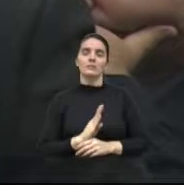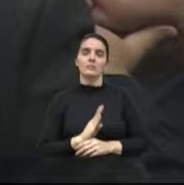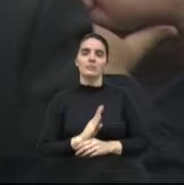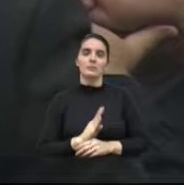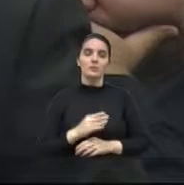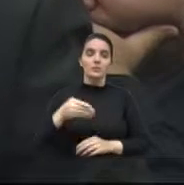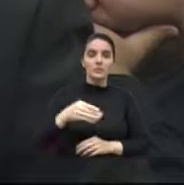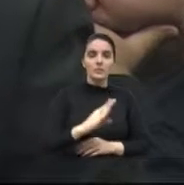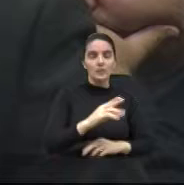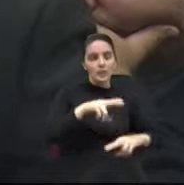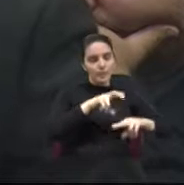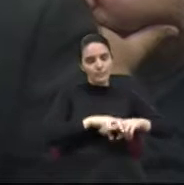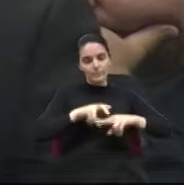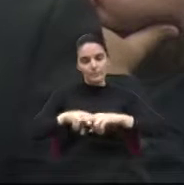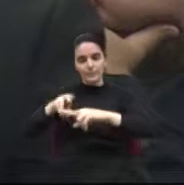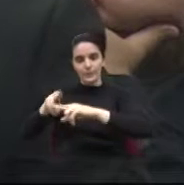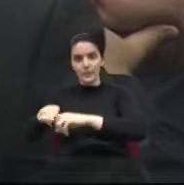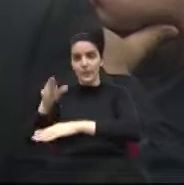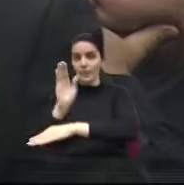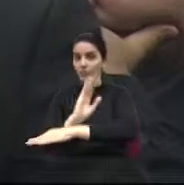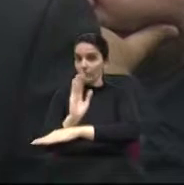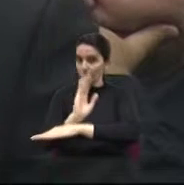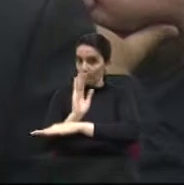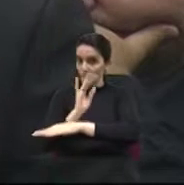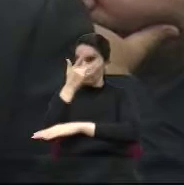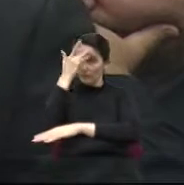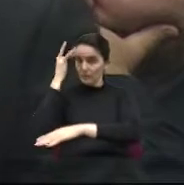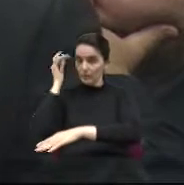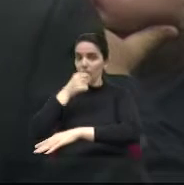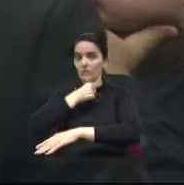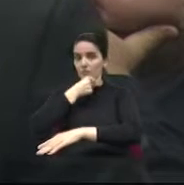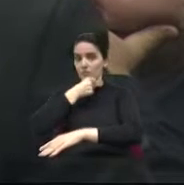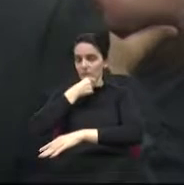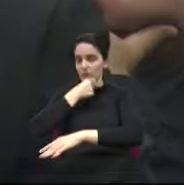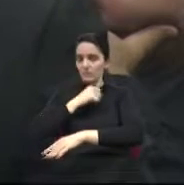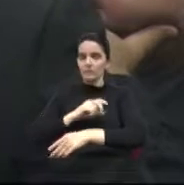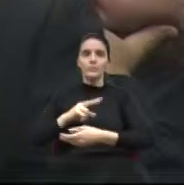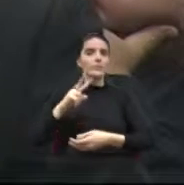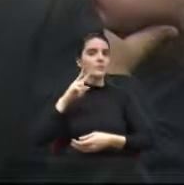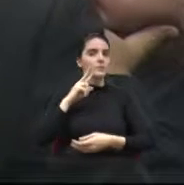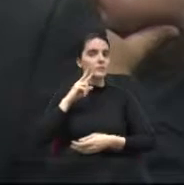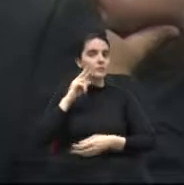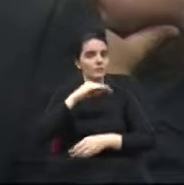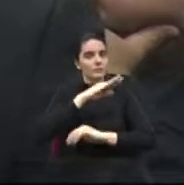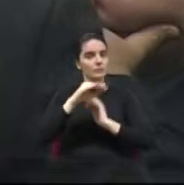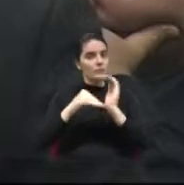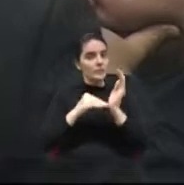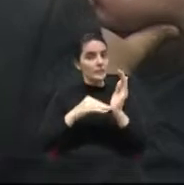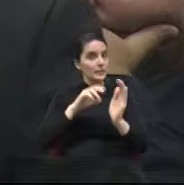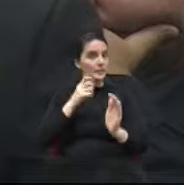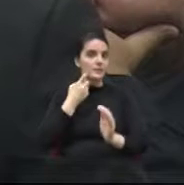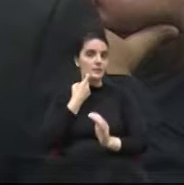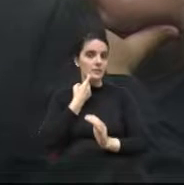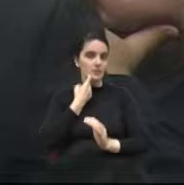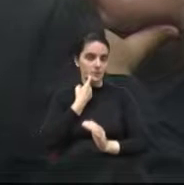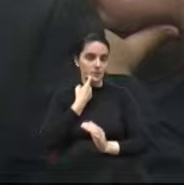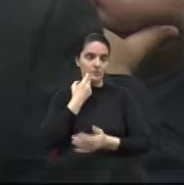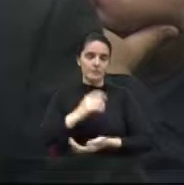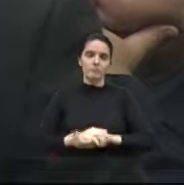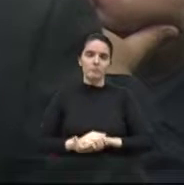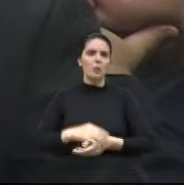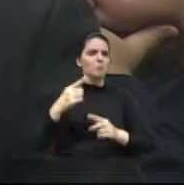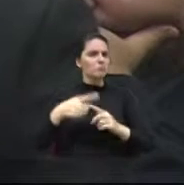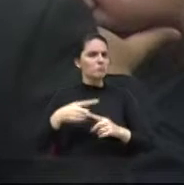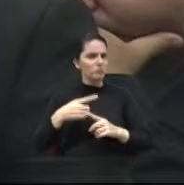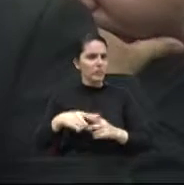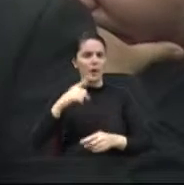de cinemas para os idosos, isso de segunda a sexta-feira. Porque eu tenho